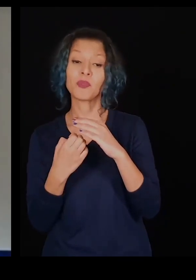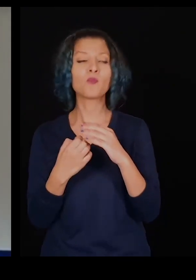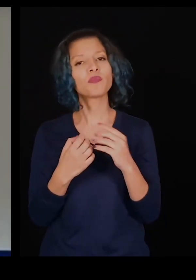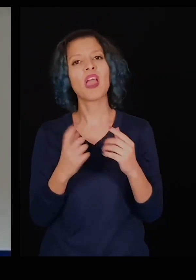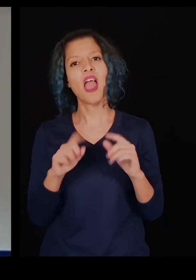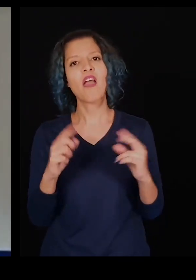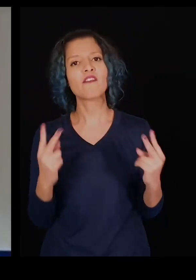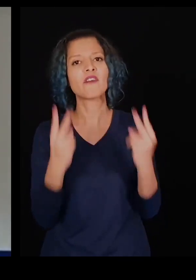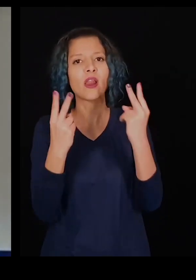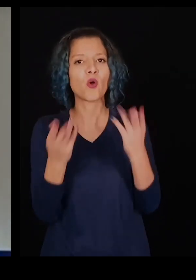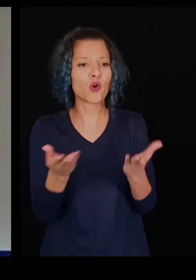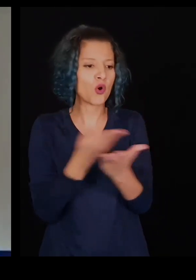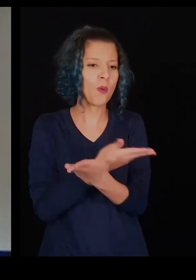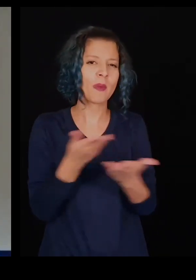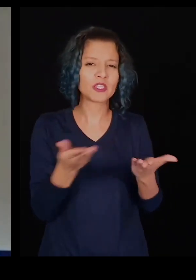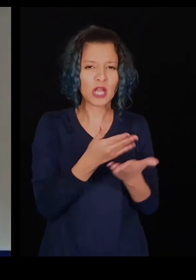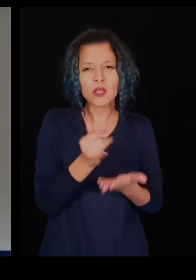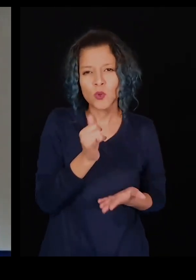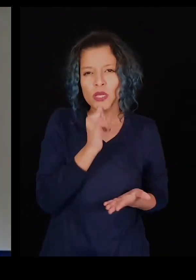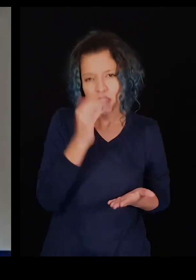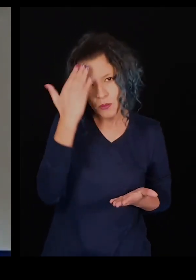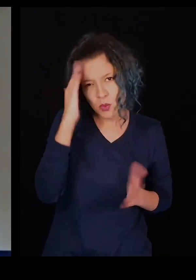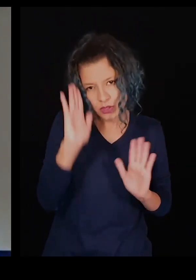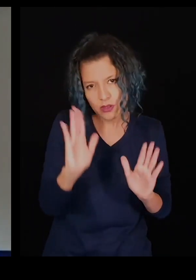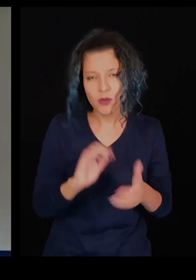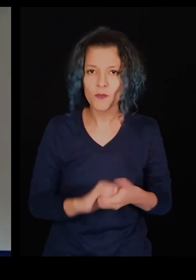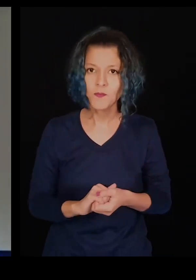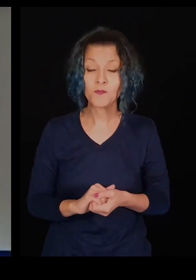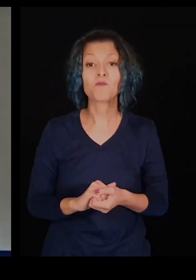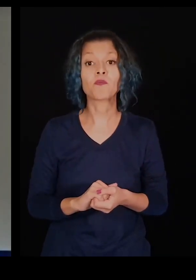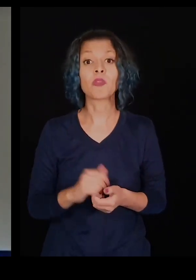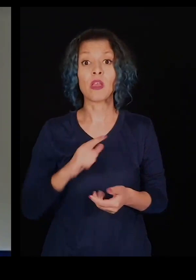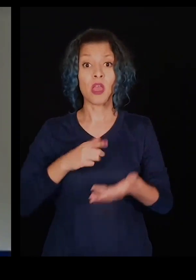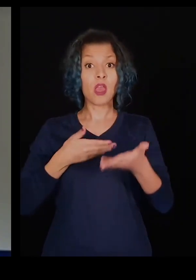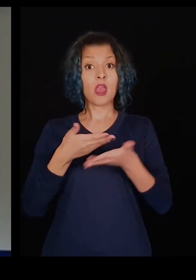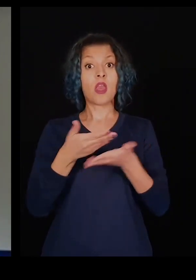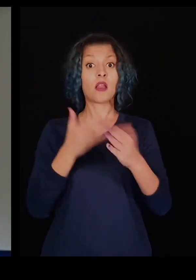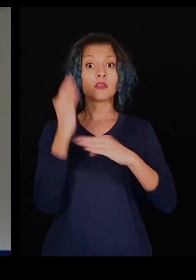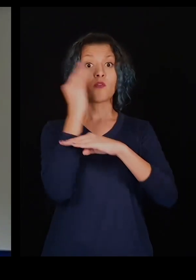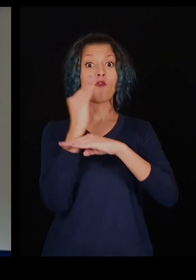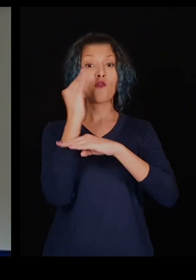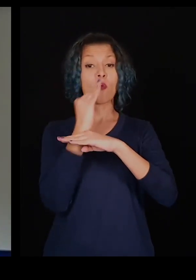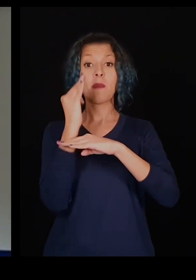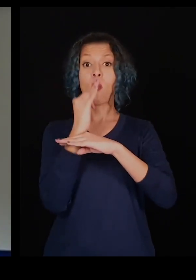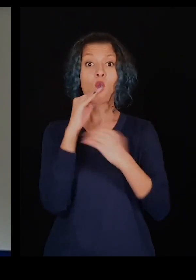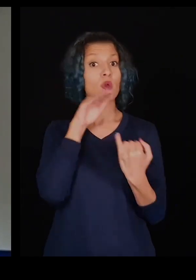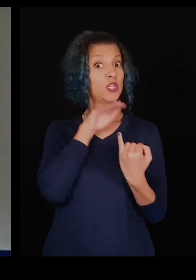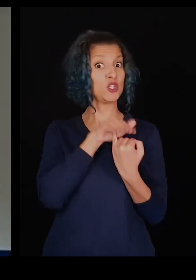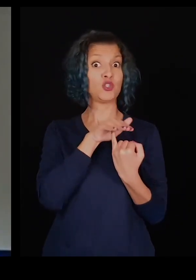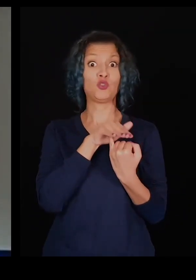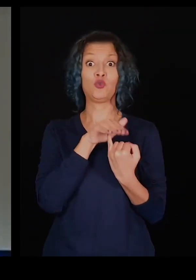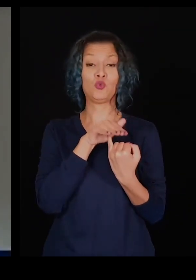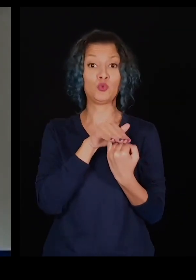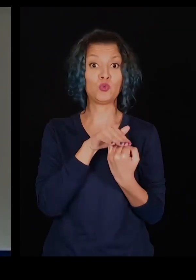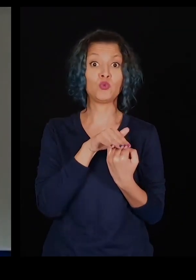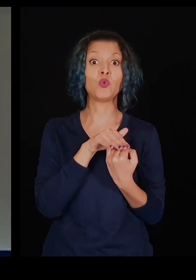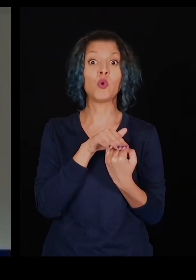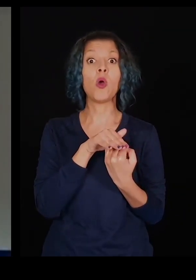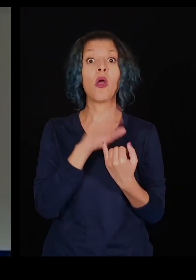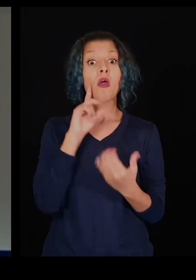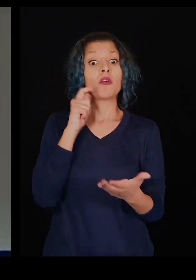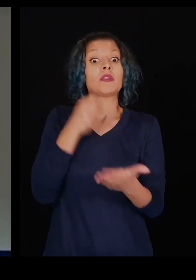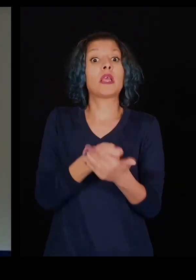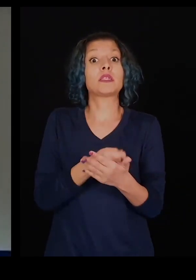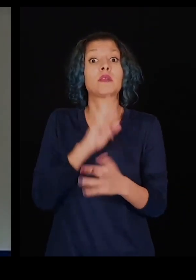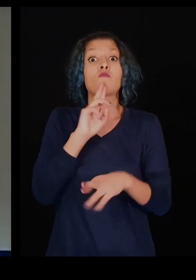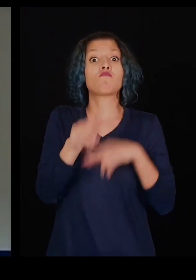finalizar, não há uma relação formal do Instituto participando das decisões, mas há,